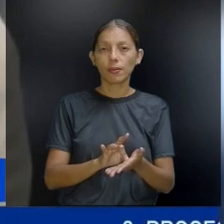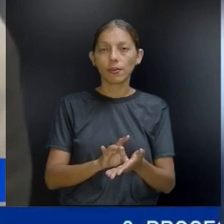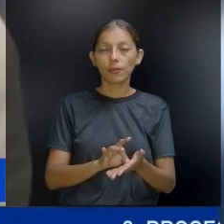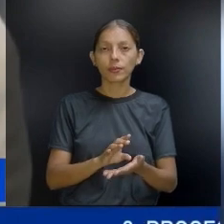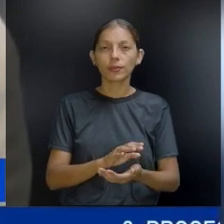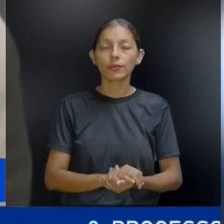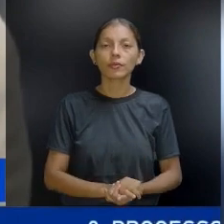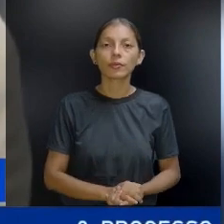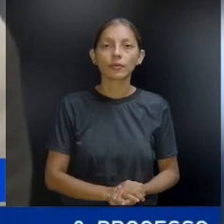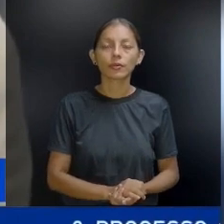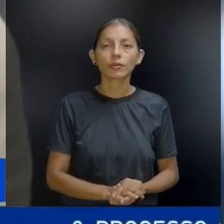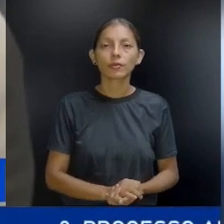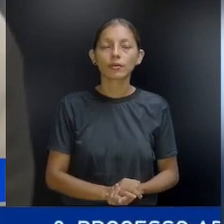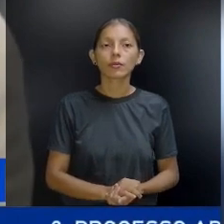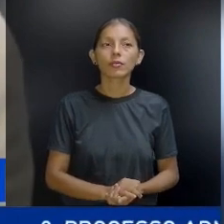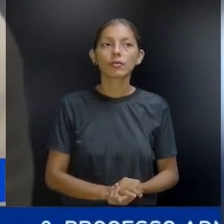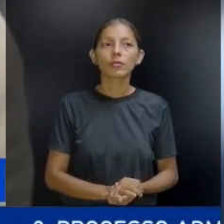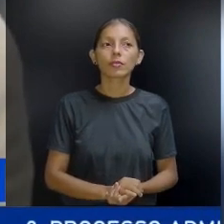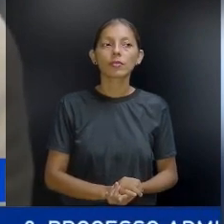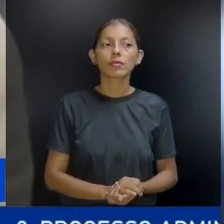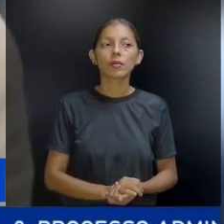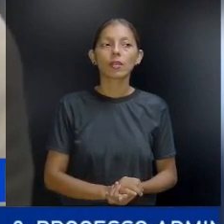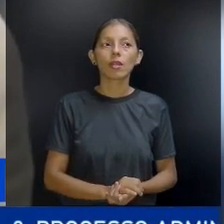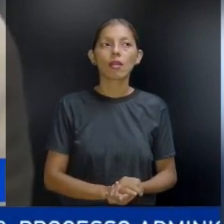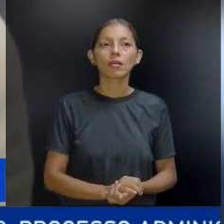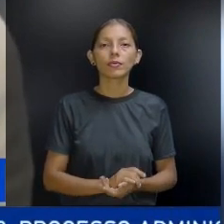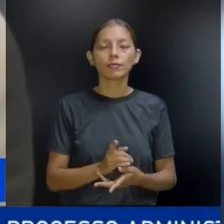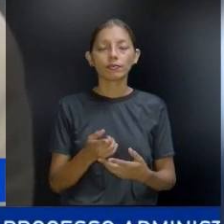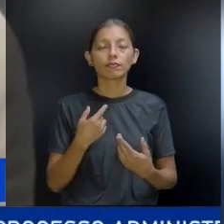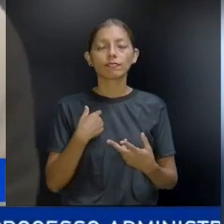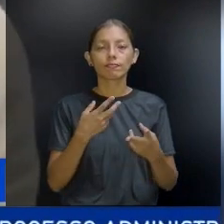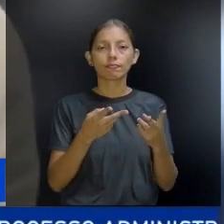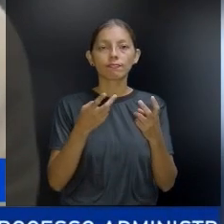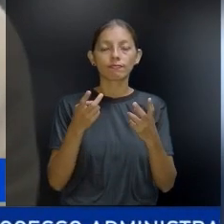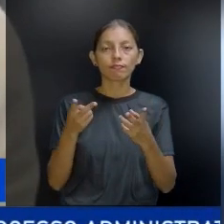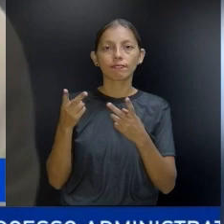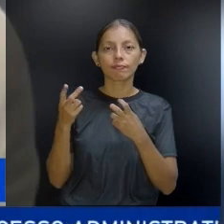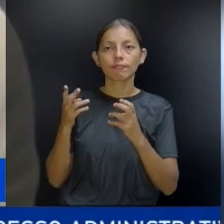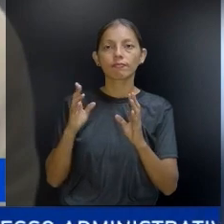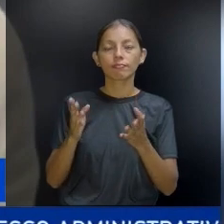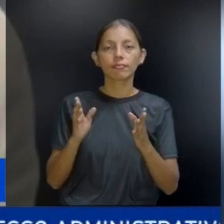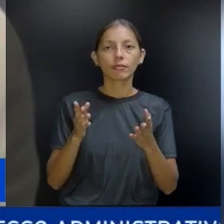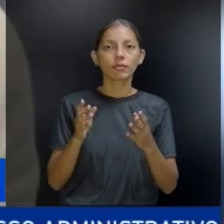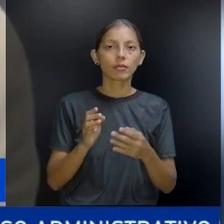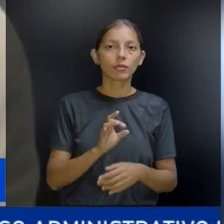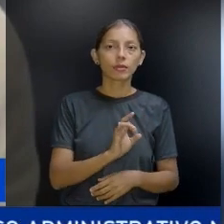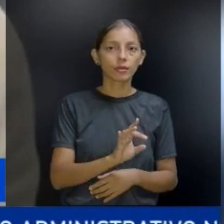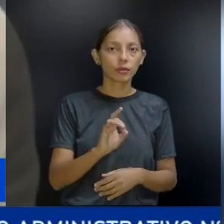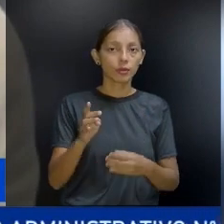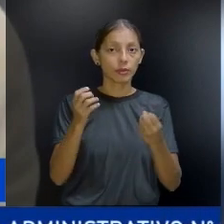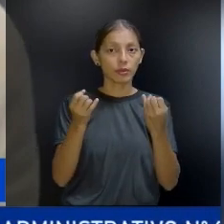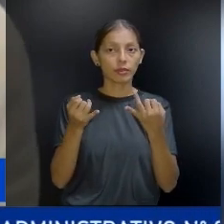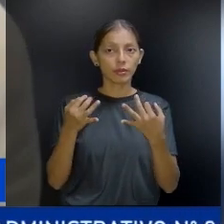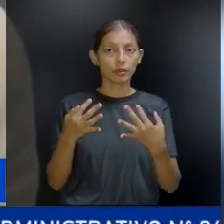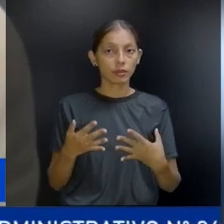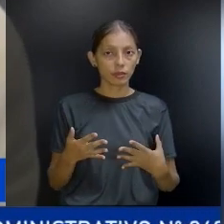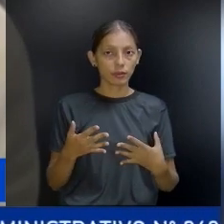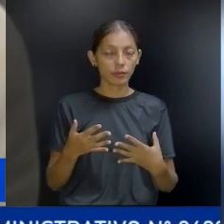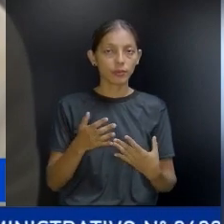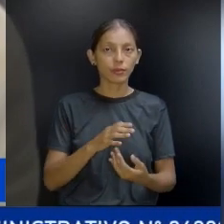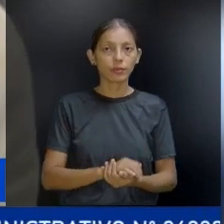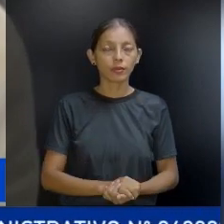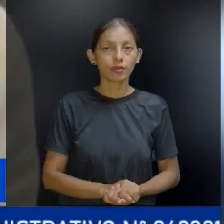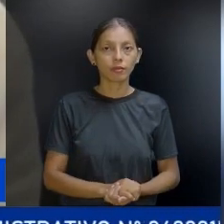dos advogados, Paola Santos. Ela tem a pele clara, cabelos medianos, com luzes loiras nas